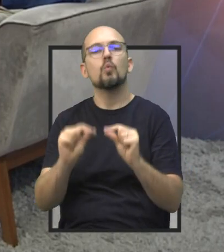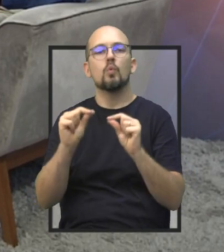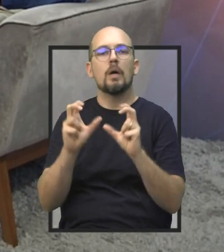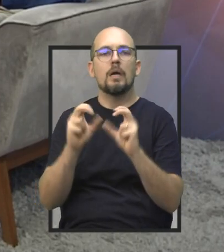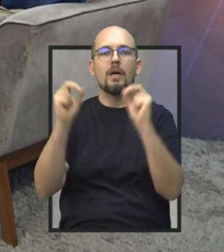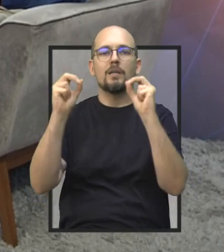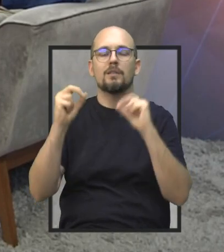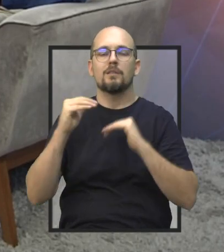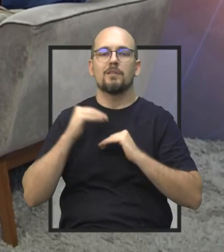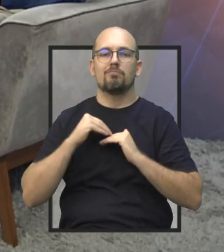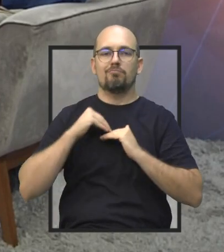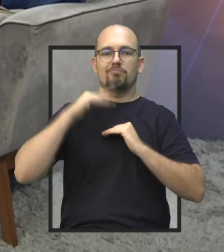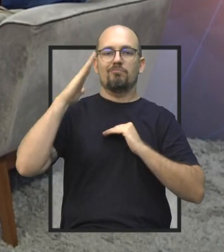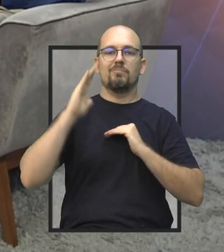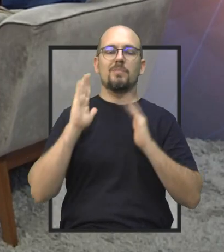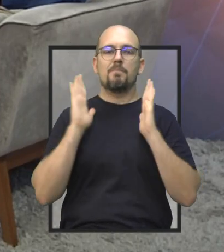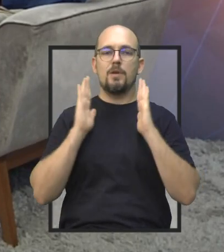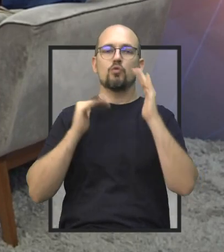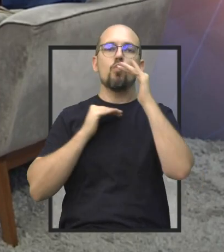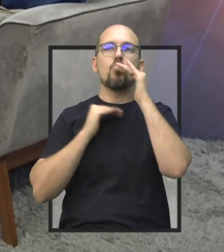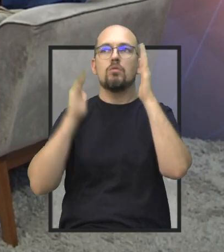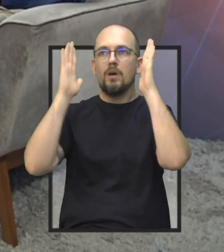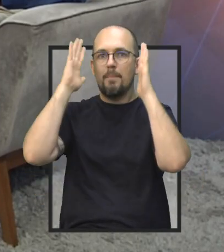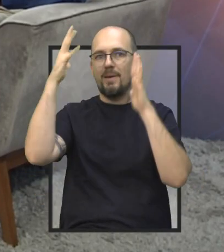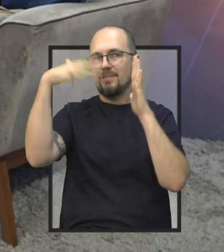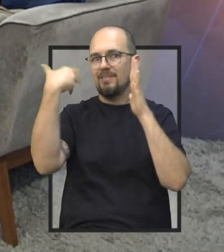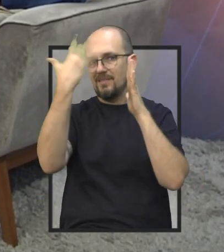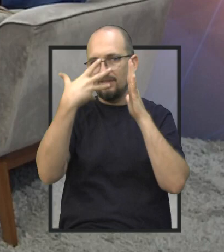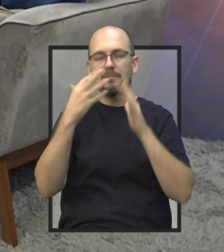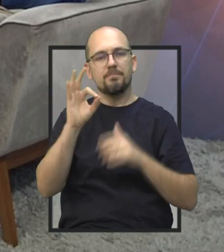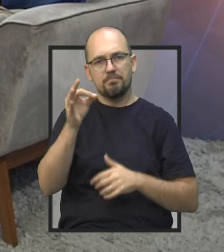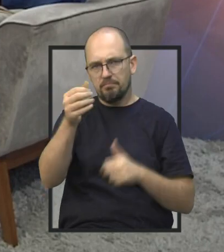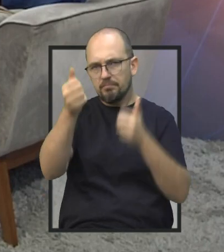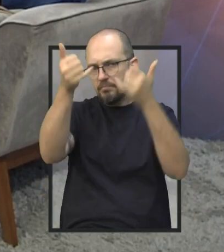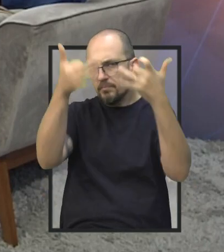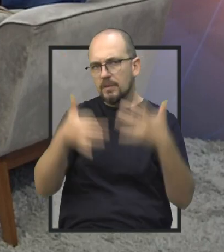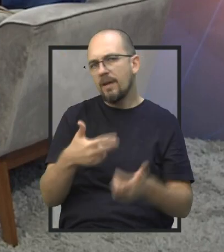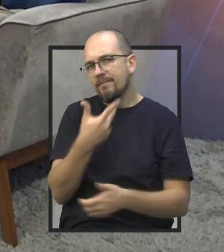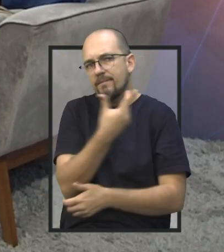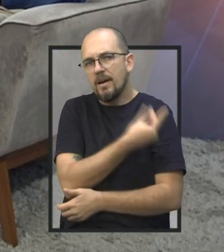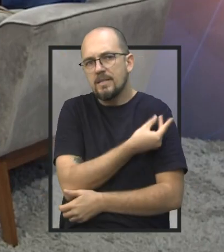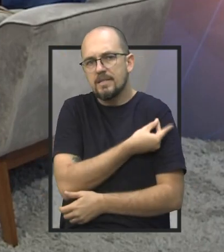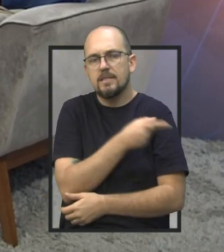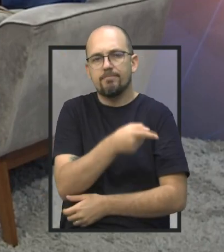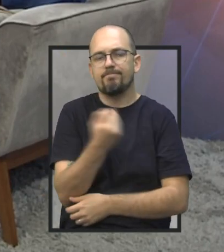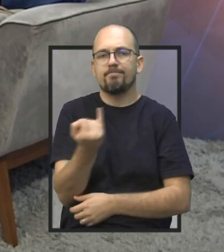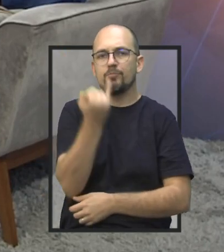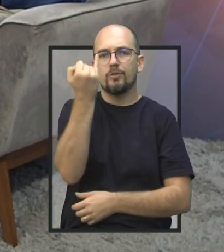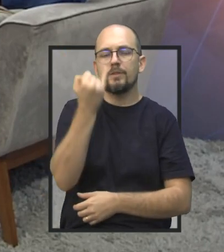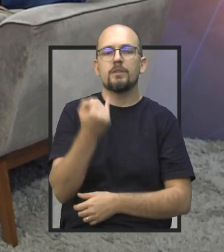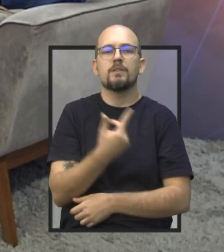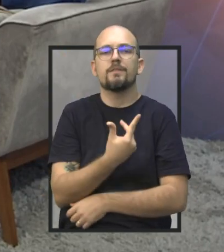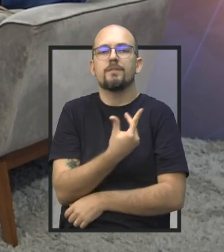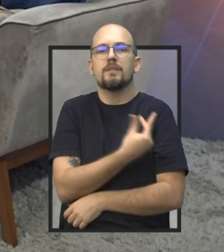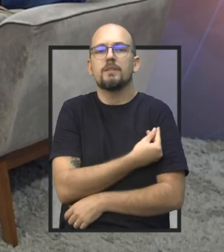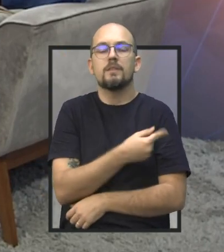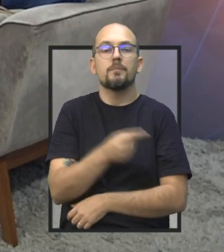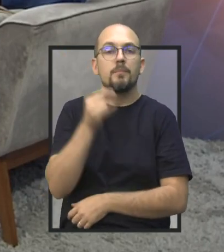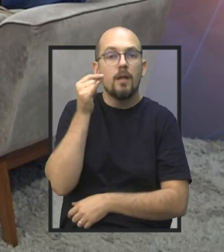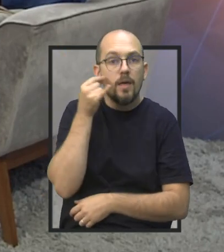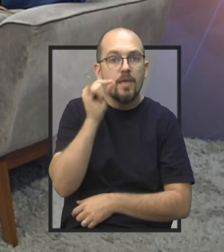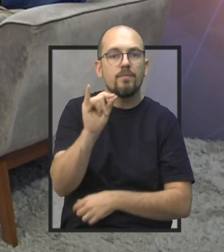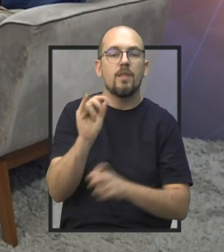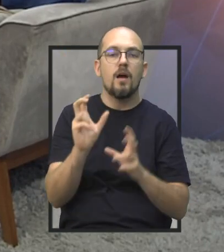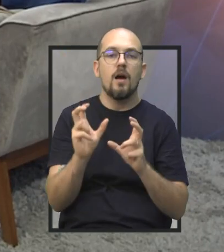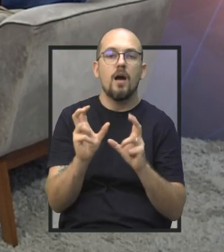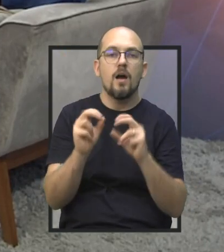Então, eu gostaria que você enfatizasse a questão da vacina, a importância dessa vacina para a prevenção de